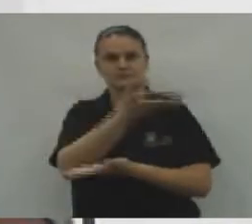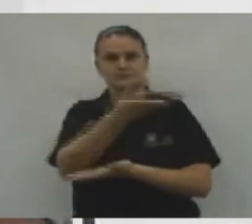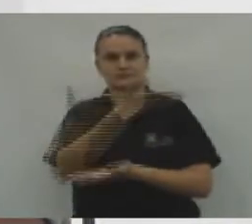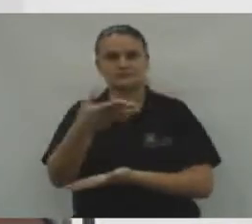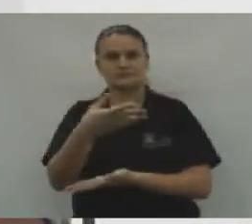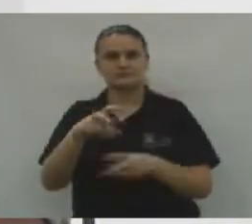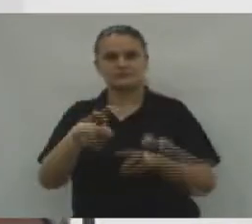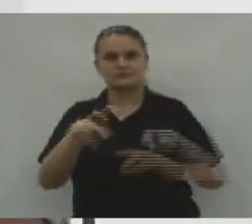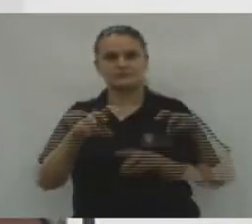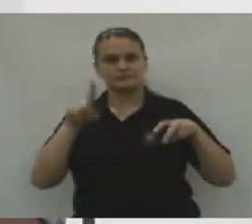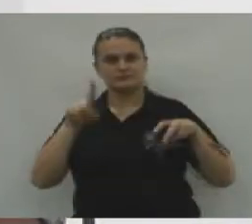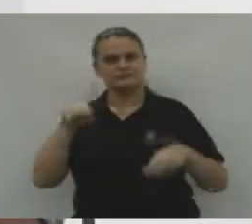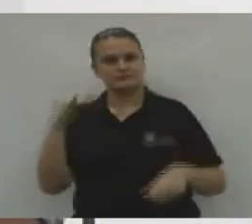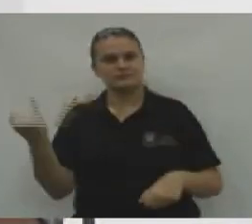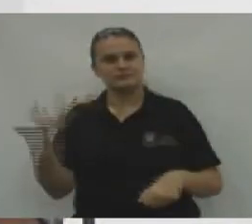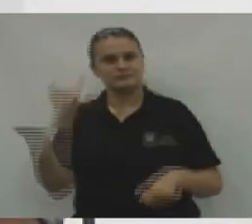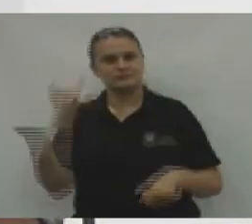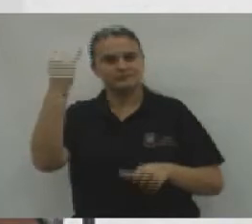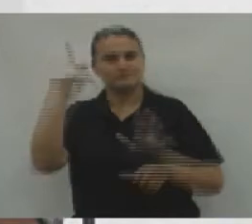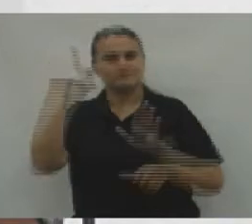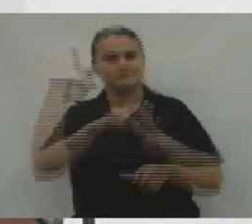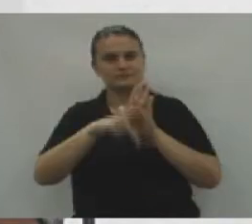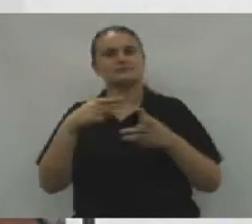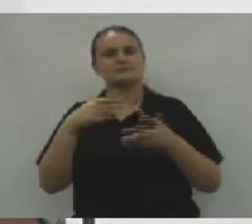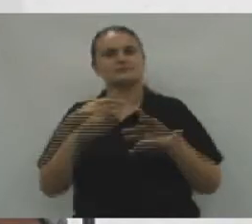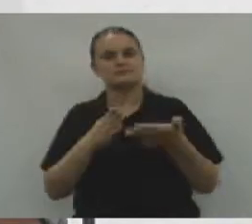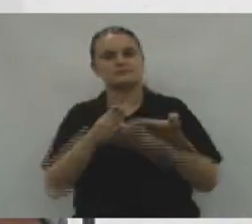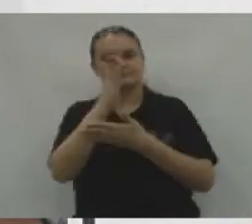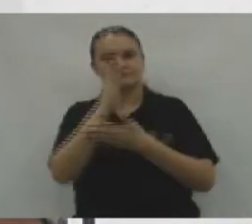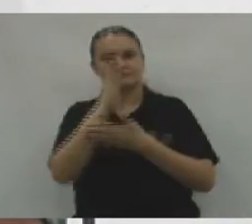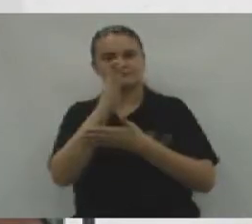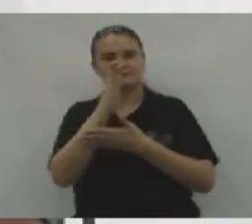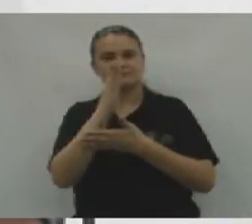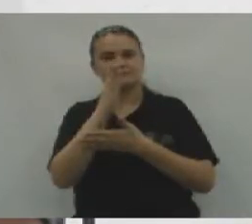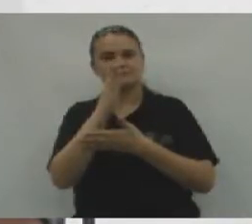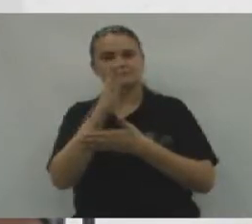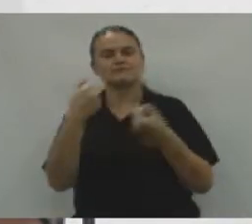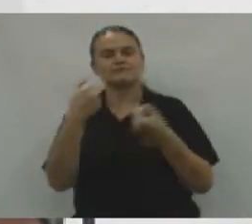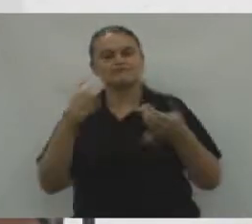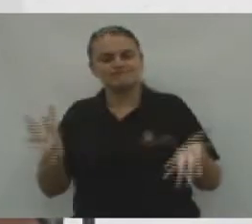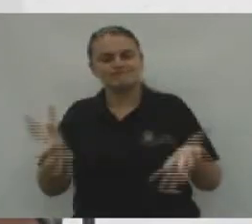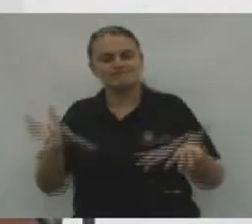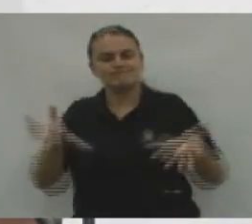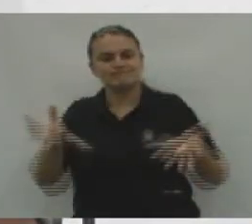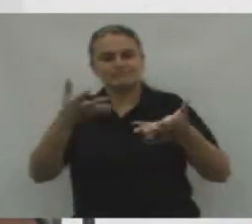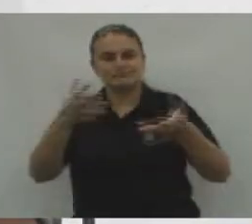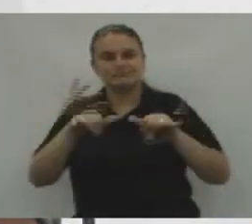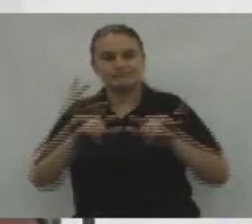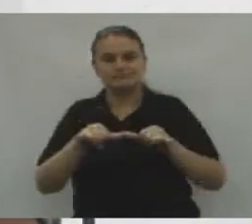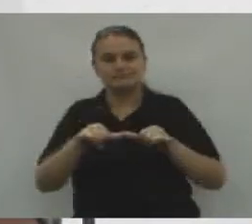do projeto que vocês recentemente aprovaram, do incentivo fiscal aos supermercados